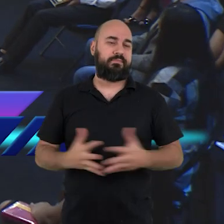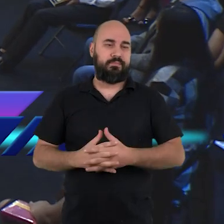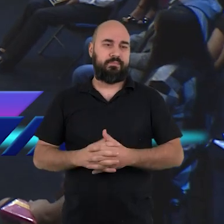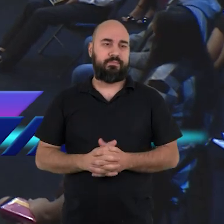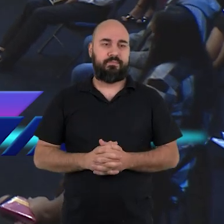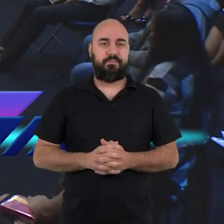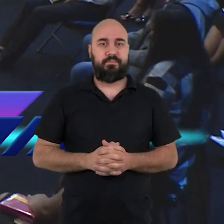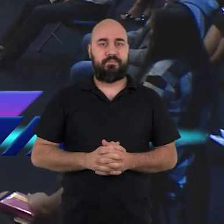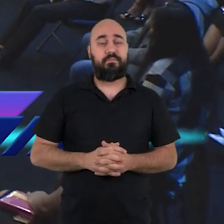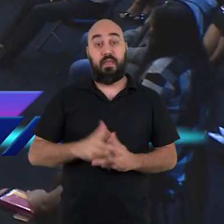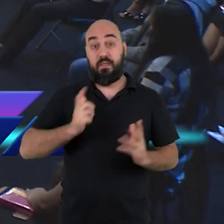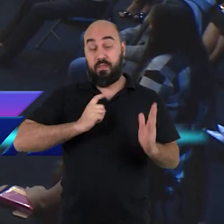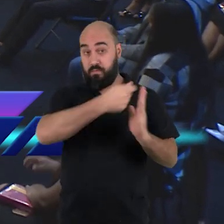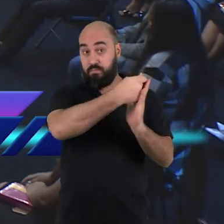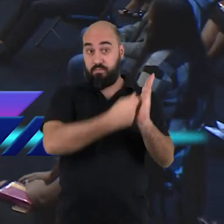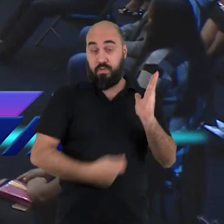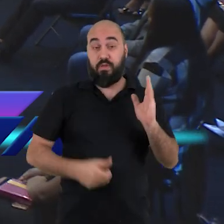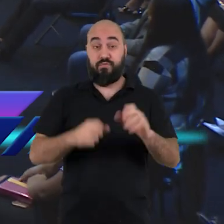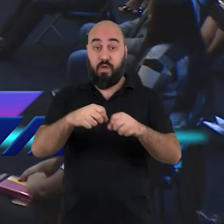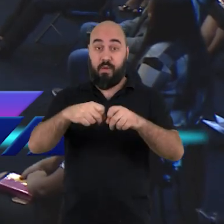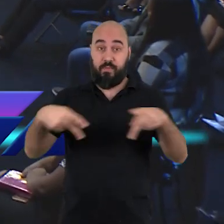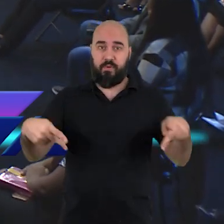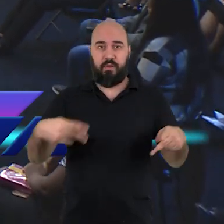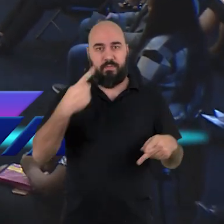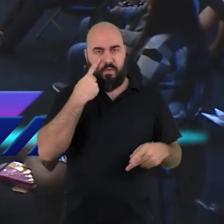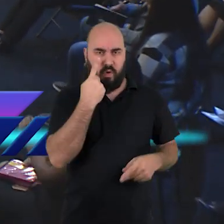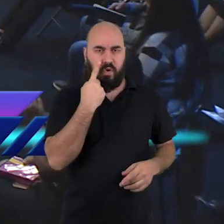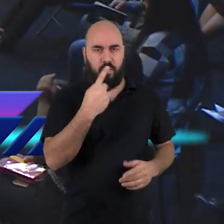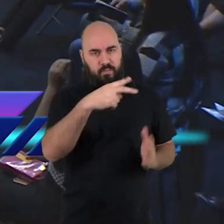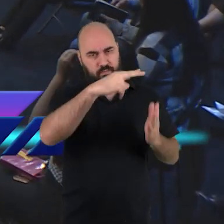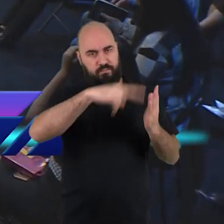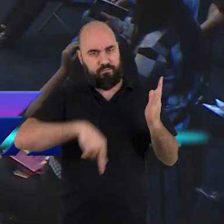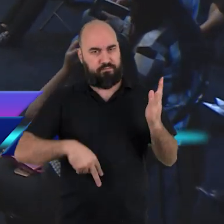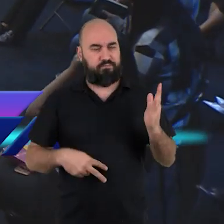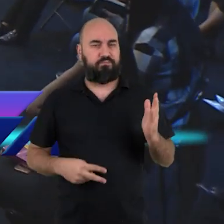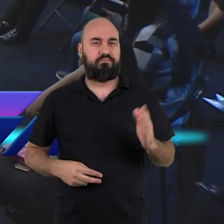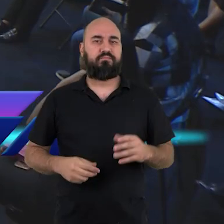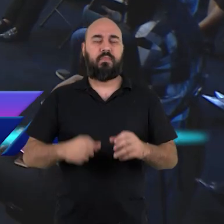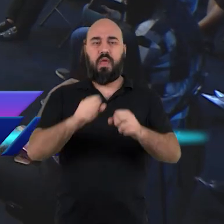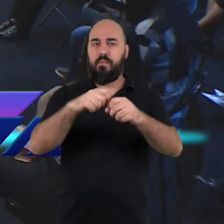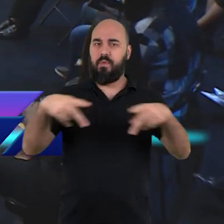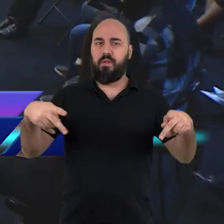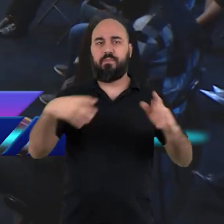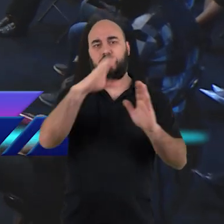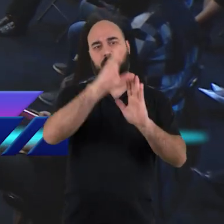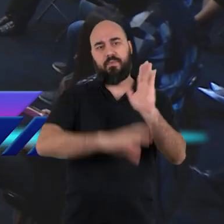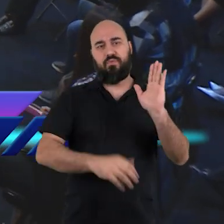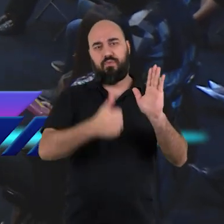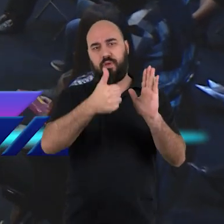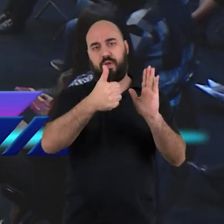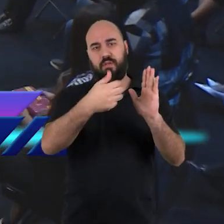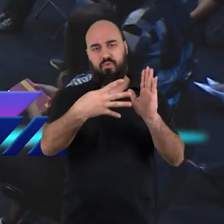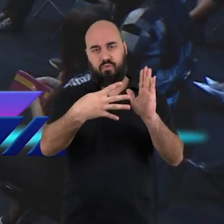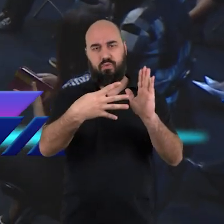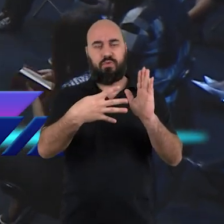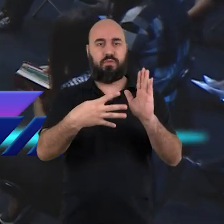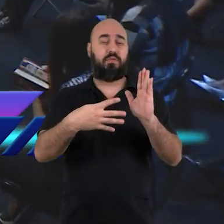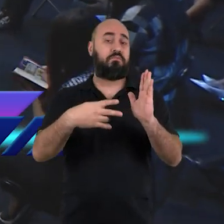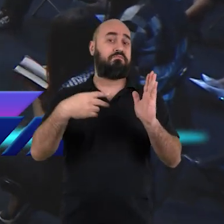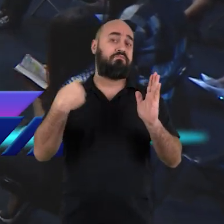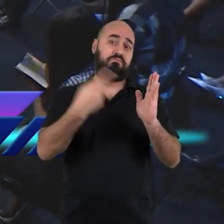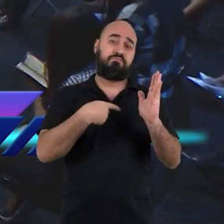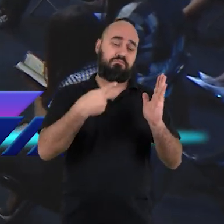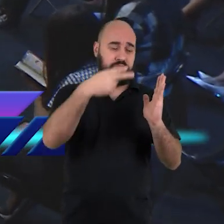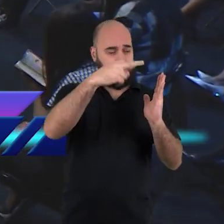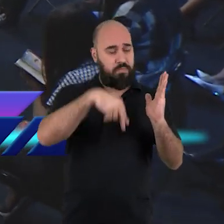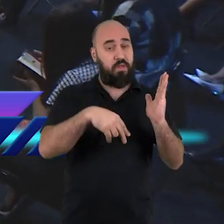vitoriosos. Há um texto em Apocalipse, eu quero te convidar a abrir a sua Bíblia, Apocalipse capítulo 14. E nós